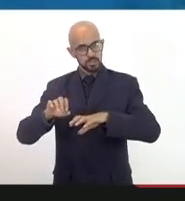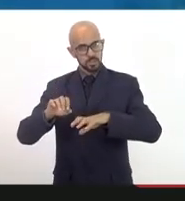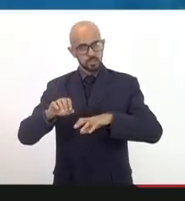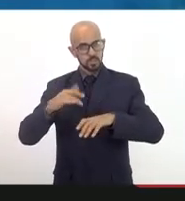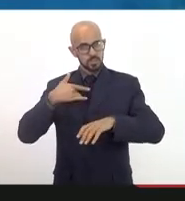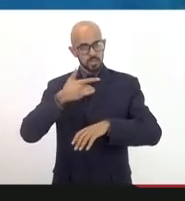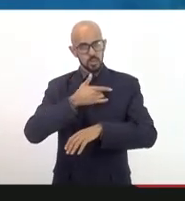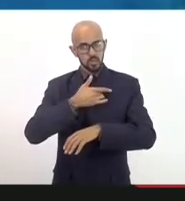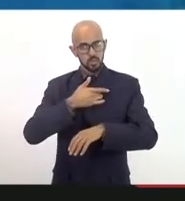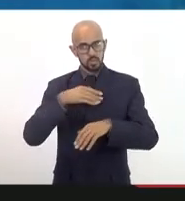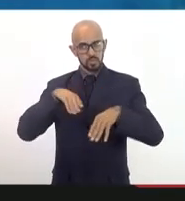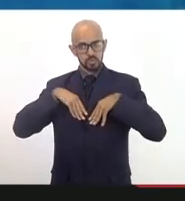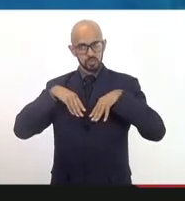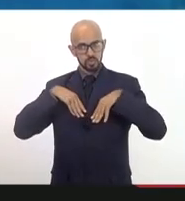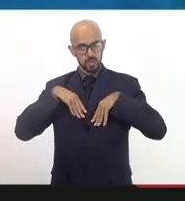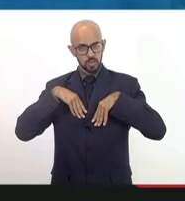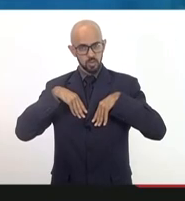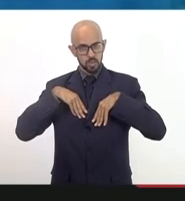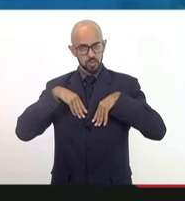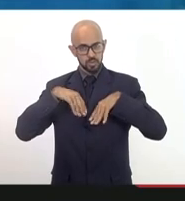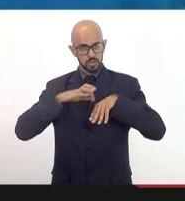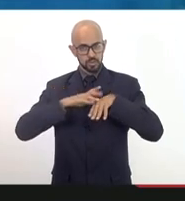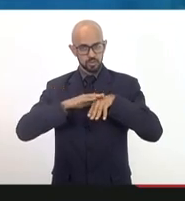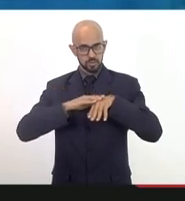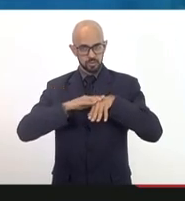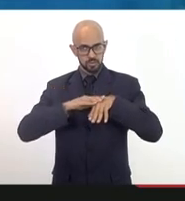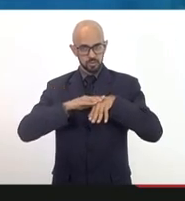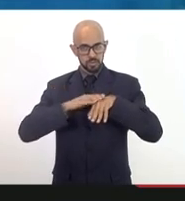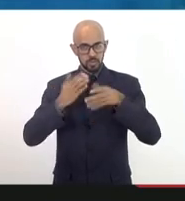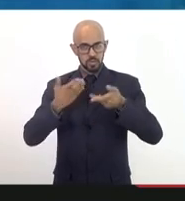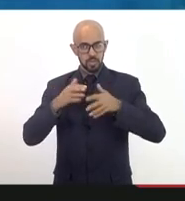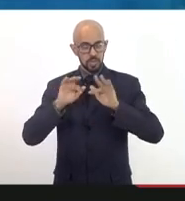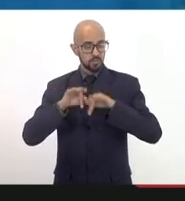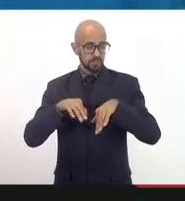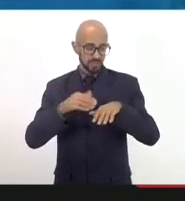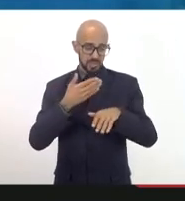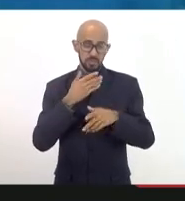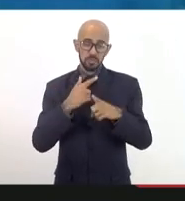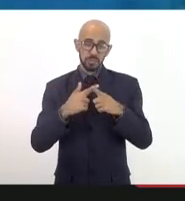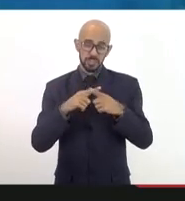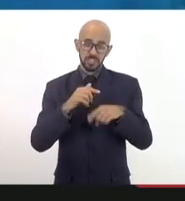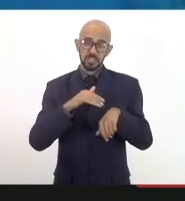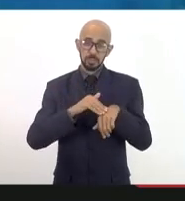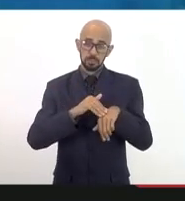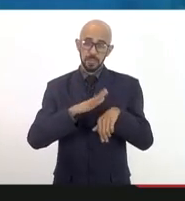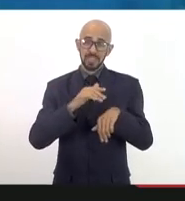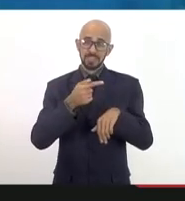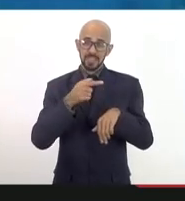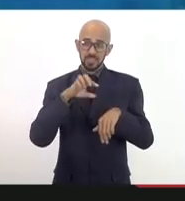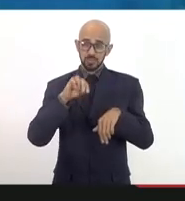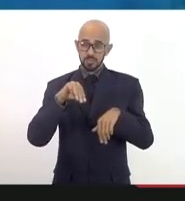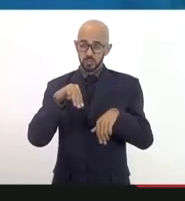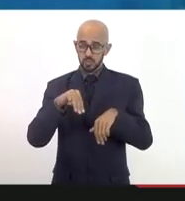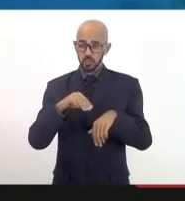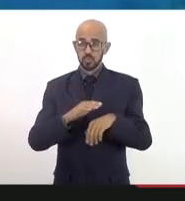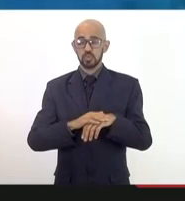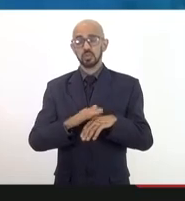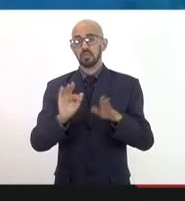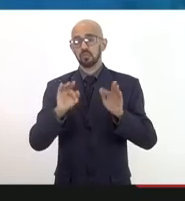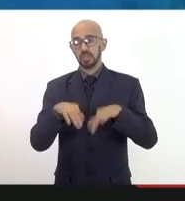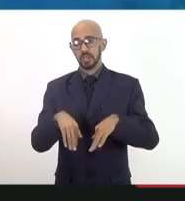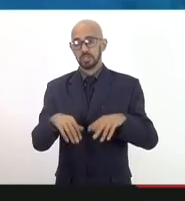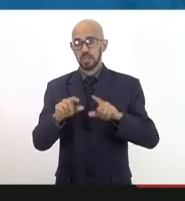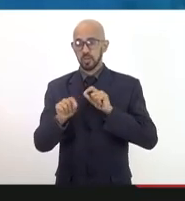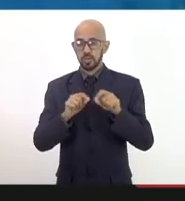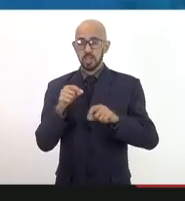tuberculose. Então, eu queria encerrar, deputada Marta Rocha, acho que já passei do meu sete, ela já foi complacente comigo bastante, encerrar fazendo